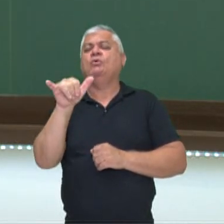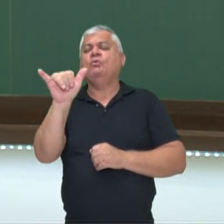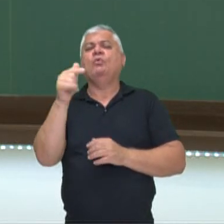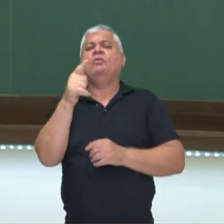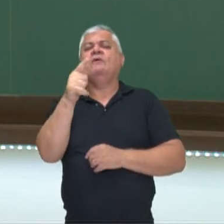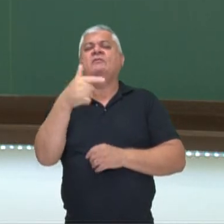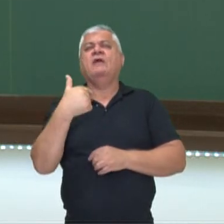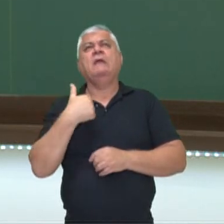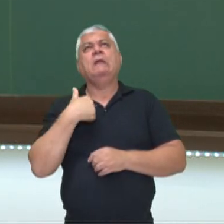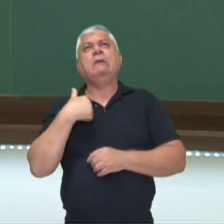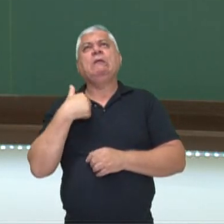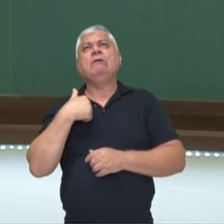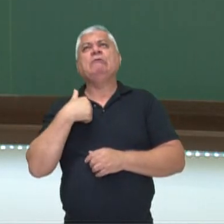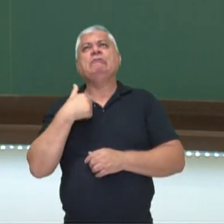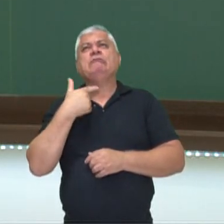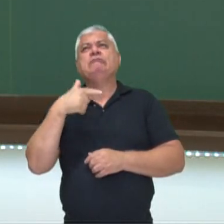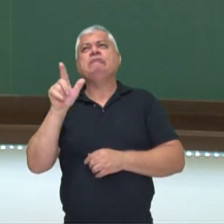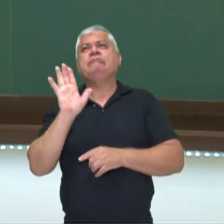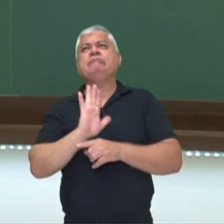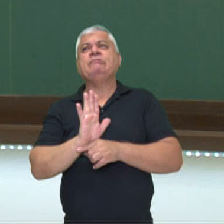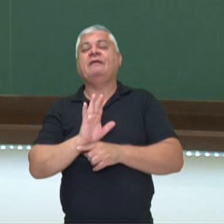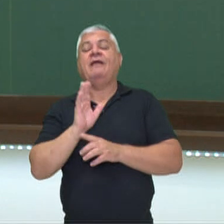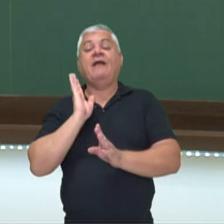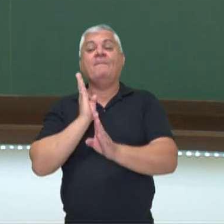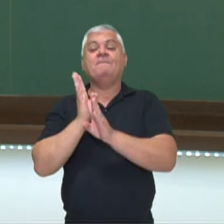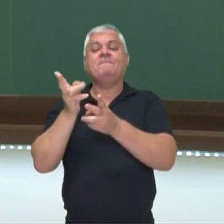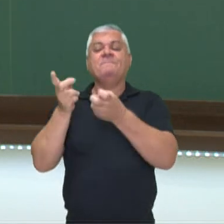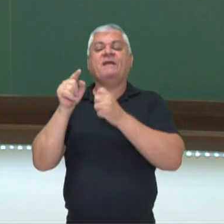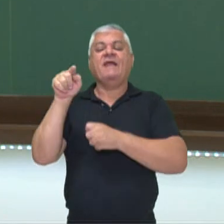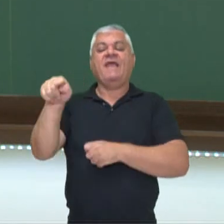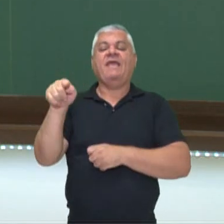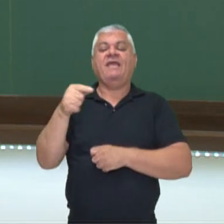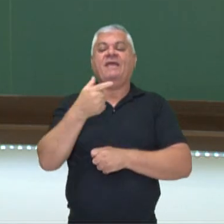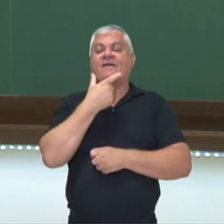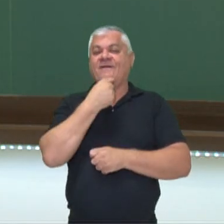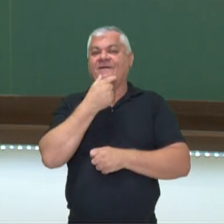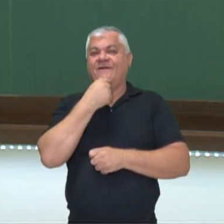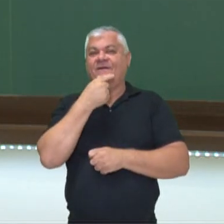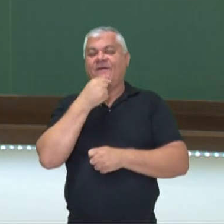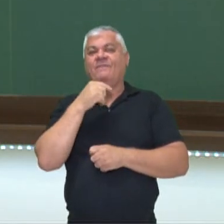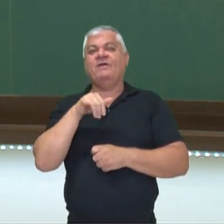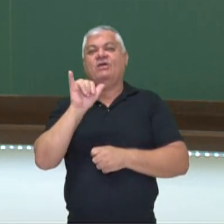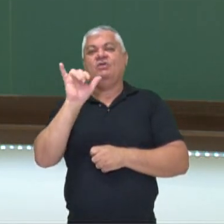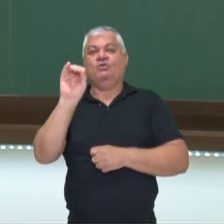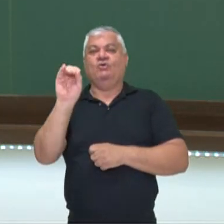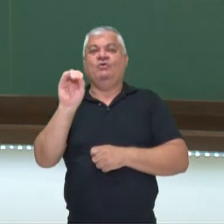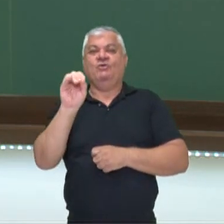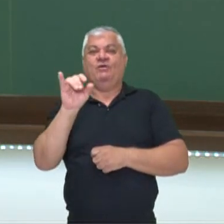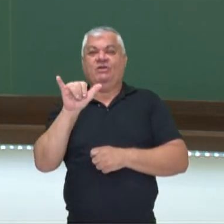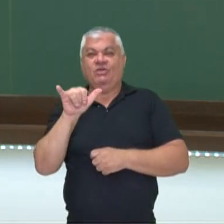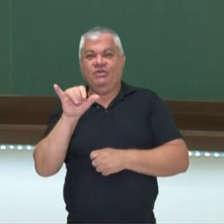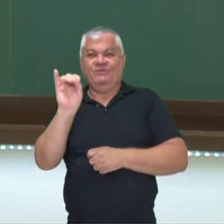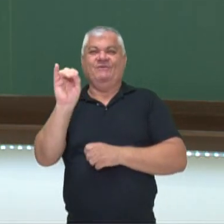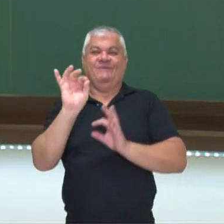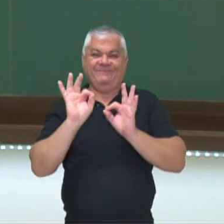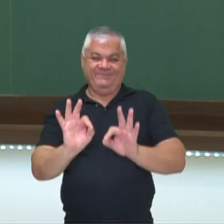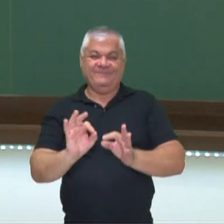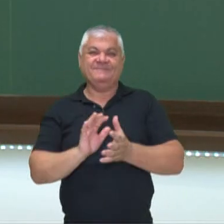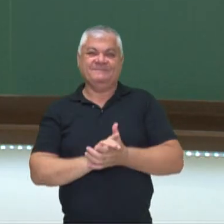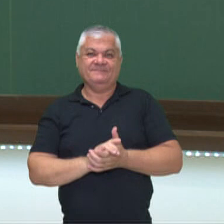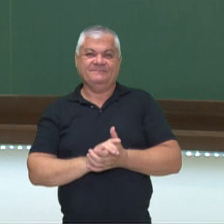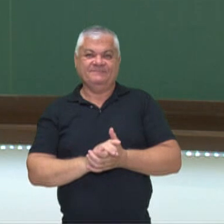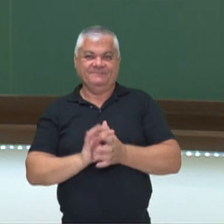cine. Você conseguiria identificar quem é o sujeito, que é a primeira pessoa do singular yo, pelo verbo pienso, quem?